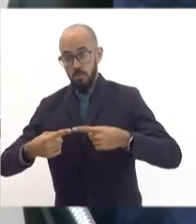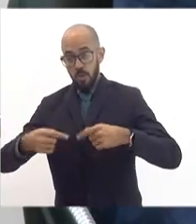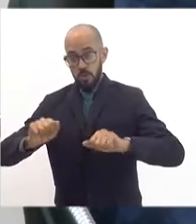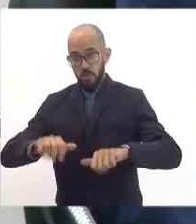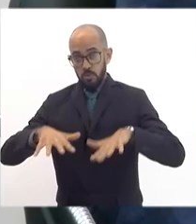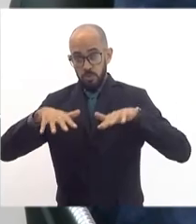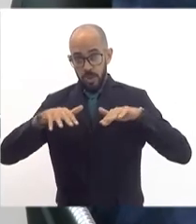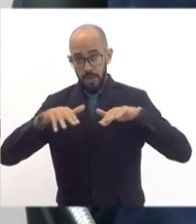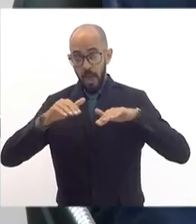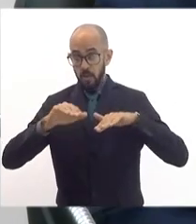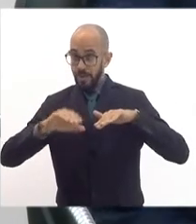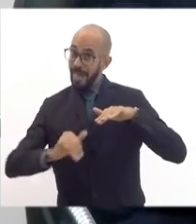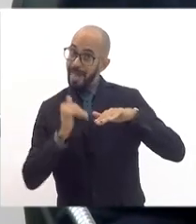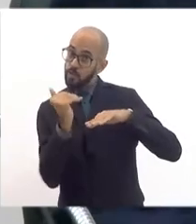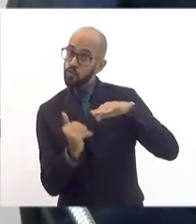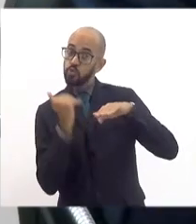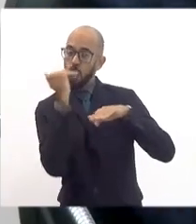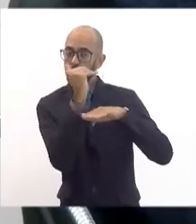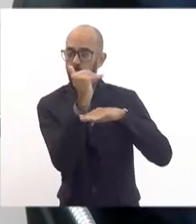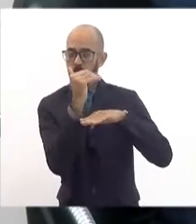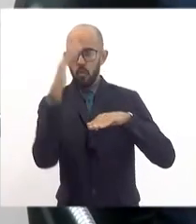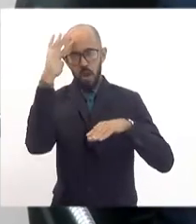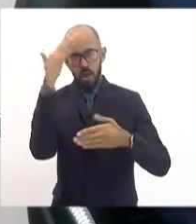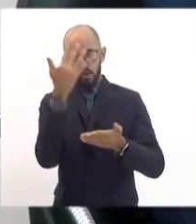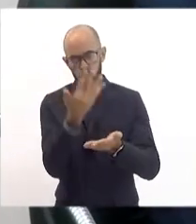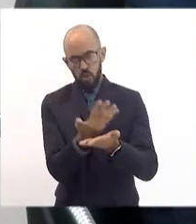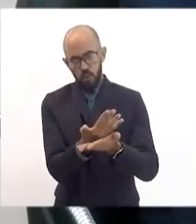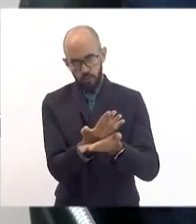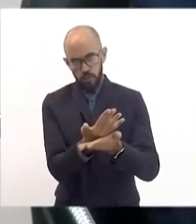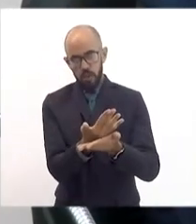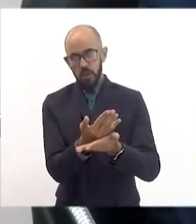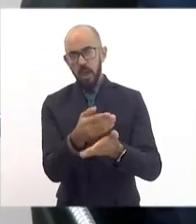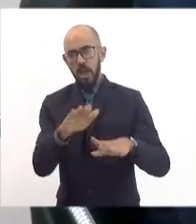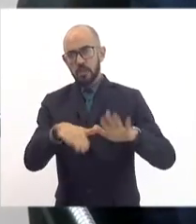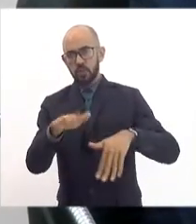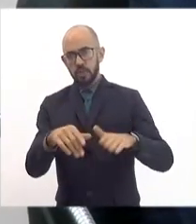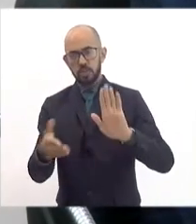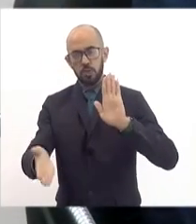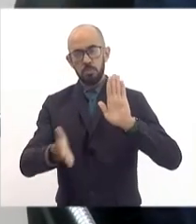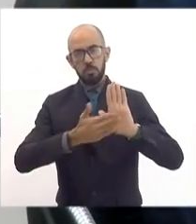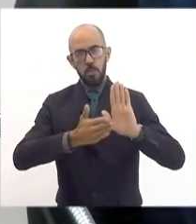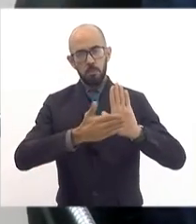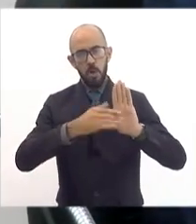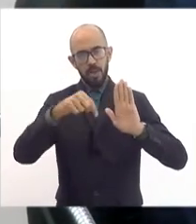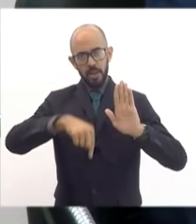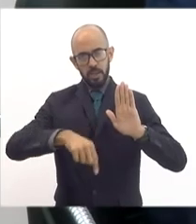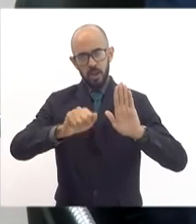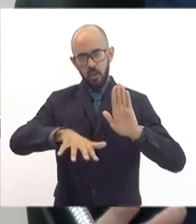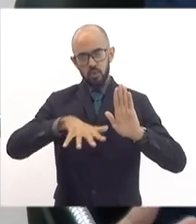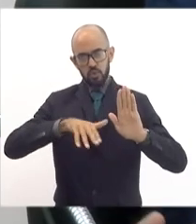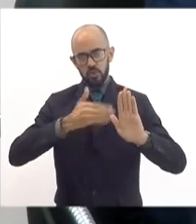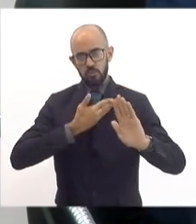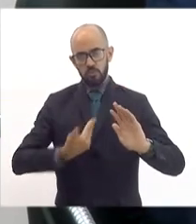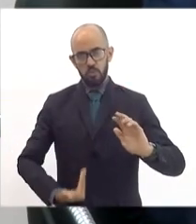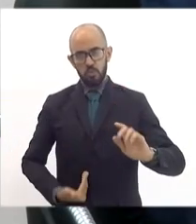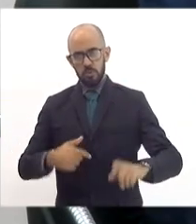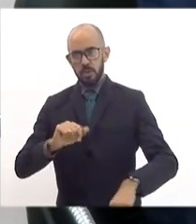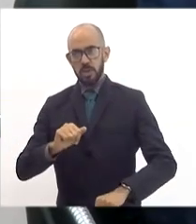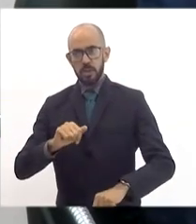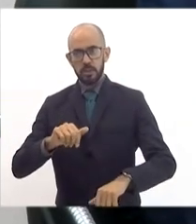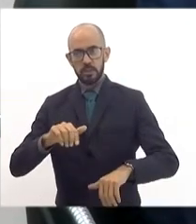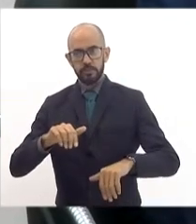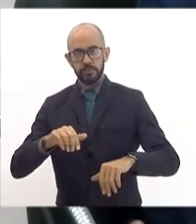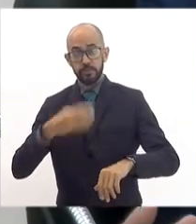de forma soberana, decide. Muitas vezes a gente propõe algumas coisas na audiência pública que